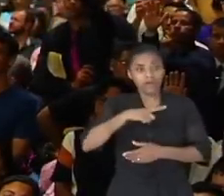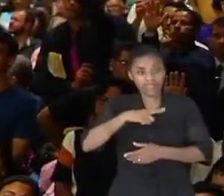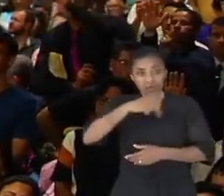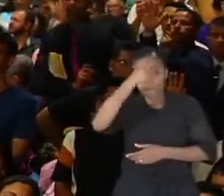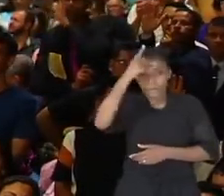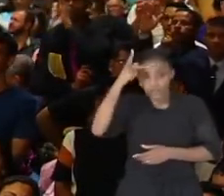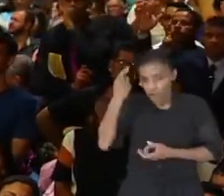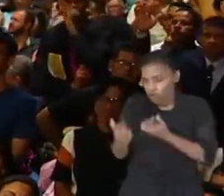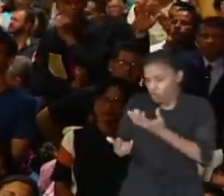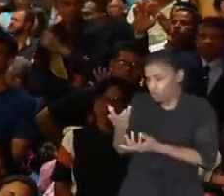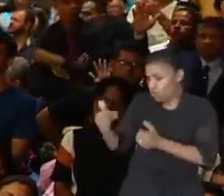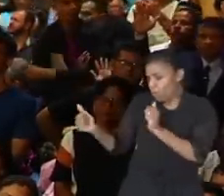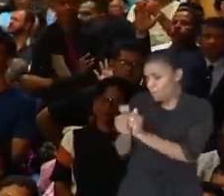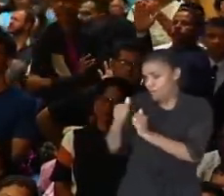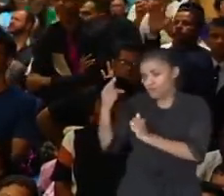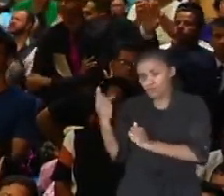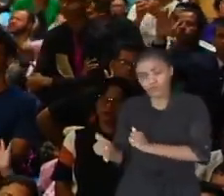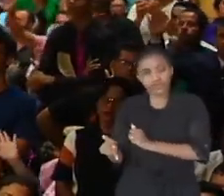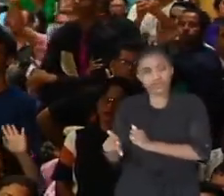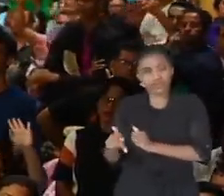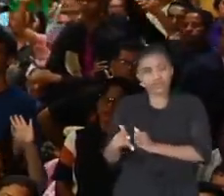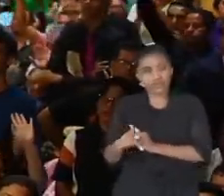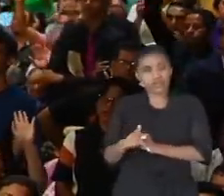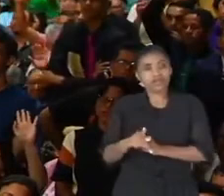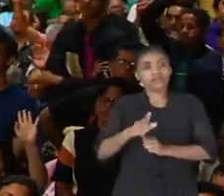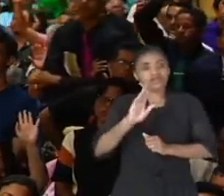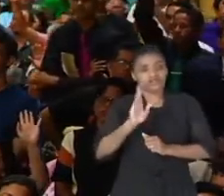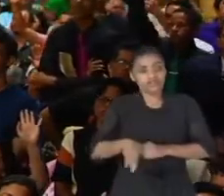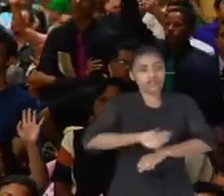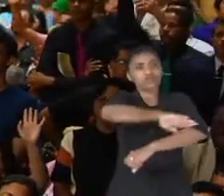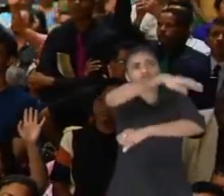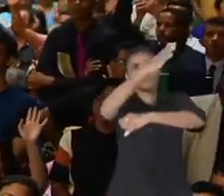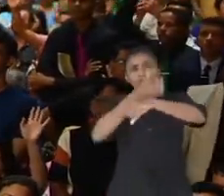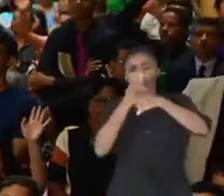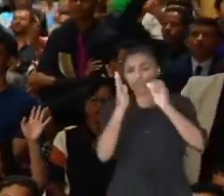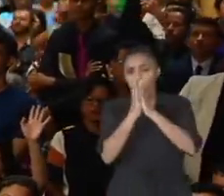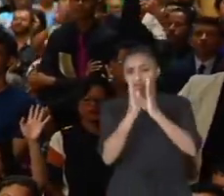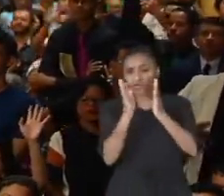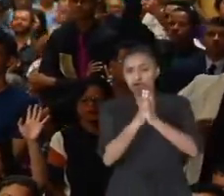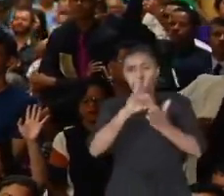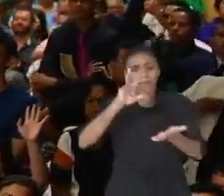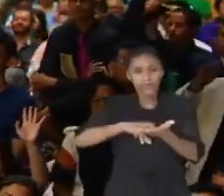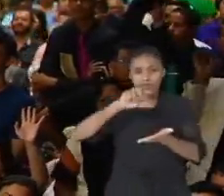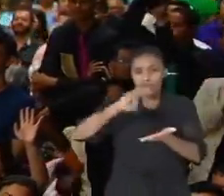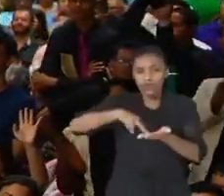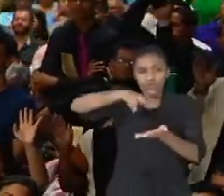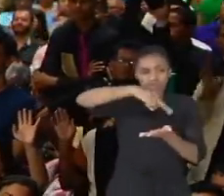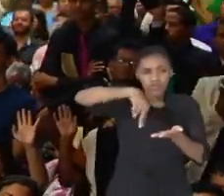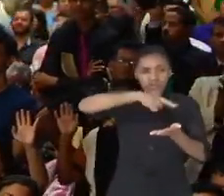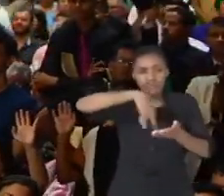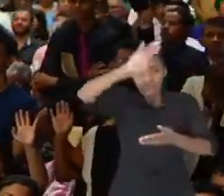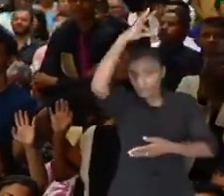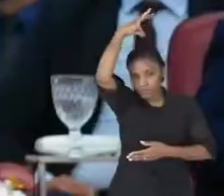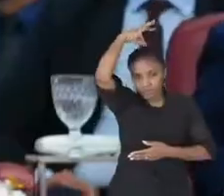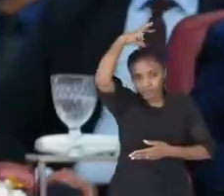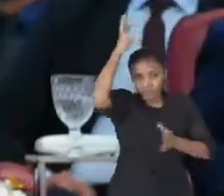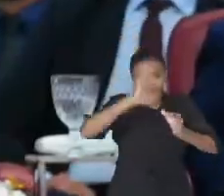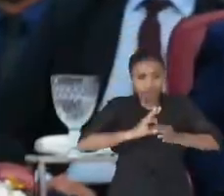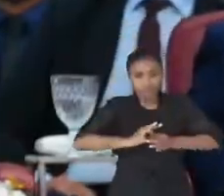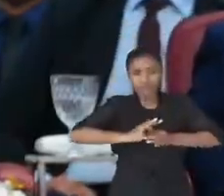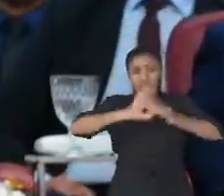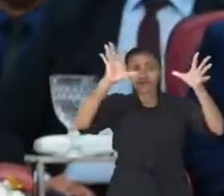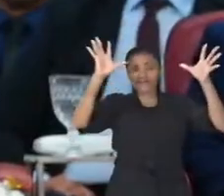seu lado aí. Tem alguém aí que já subiu um monte, que já rodou, que já pulou. Ei, deixa o